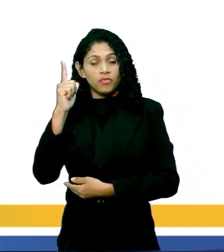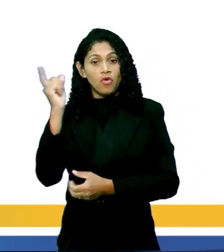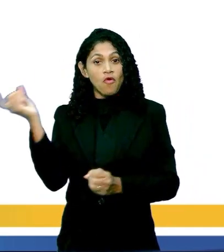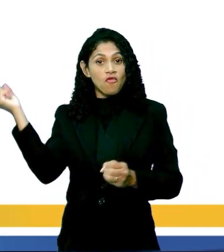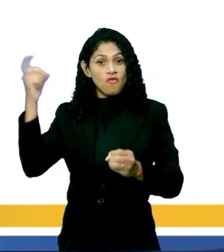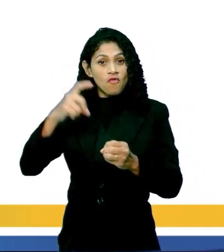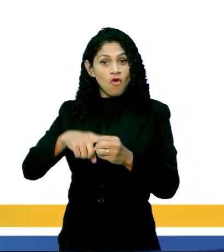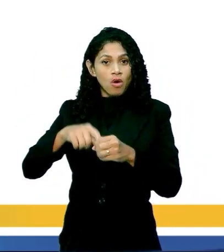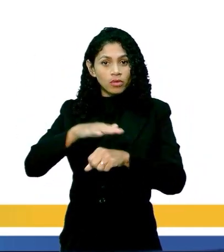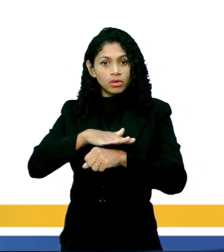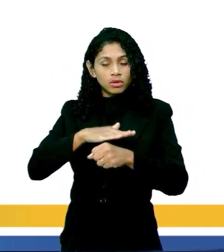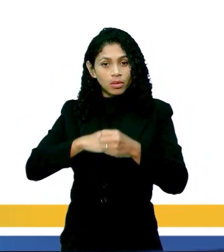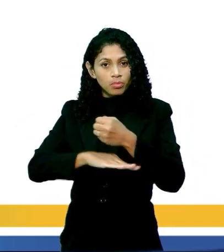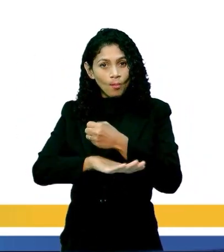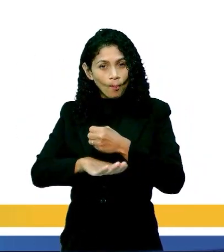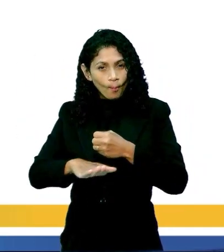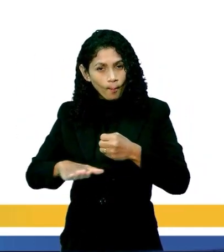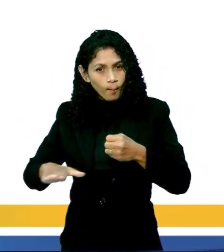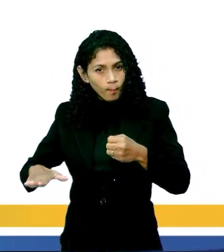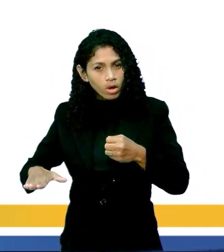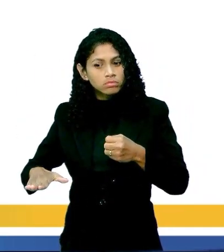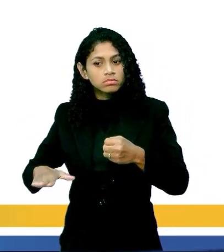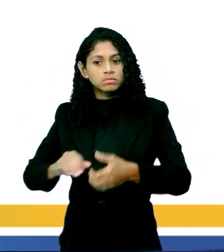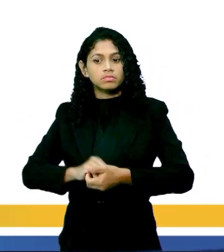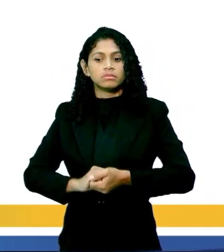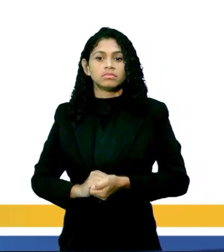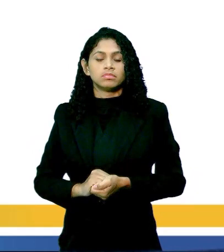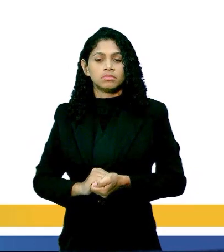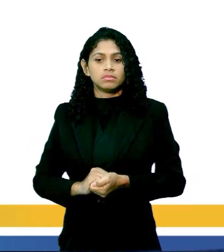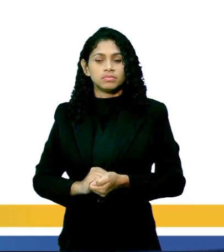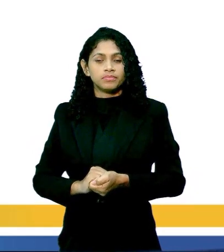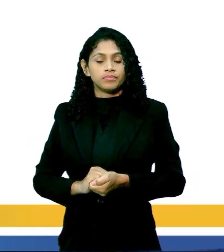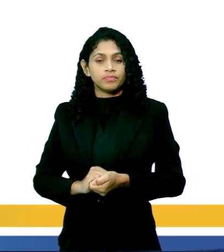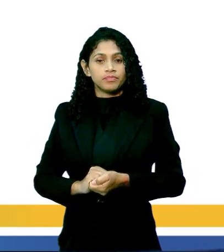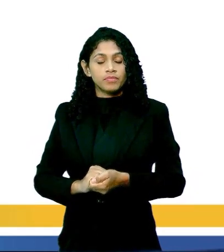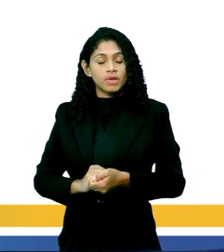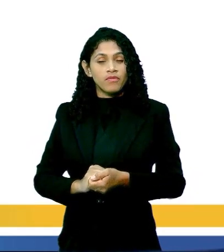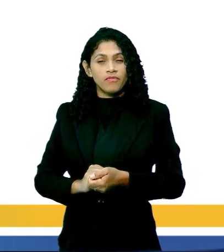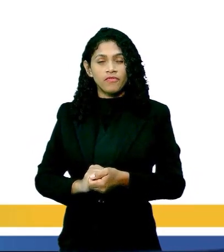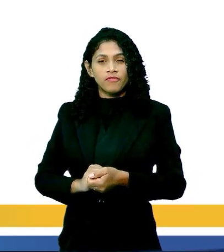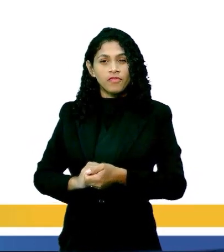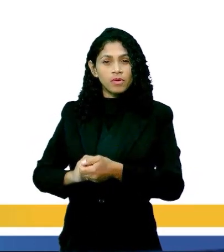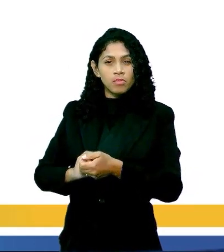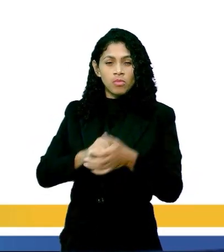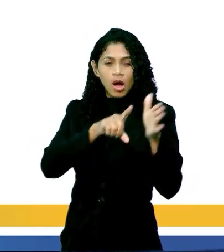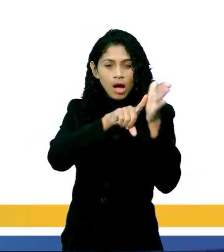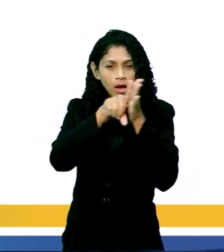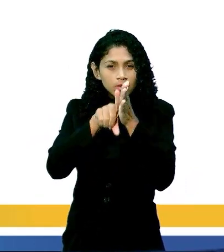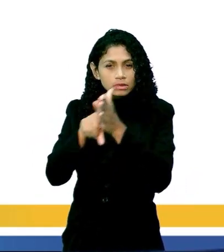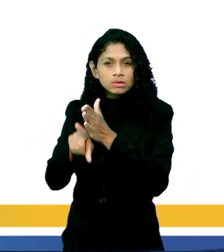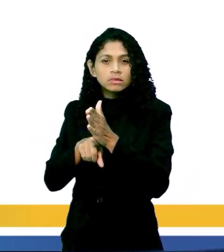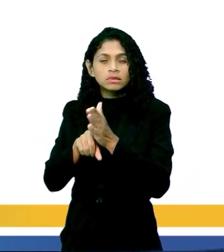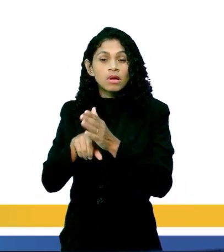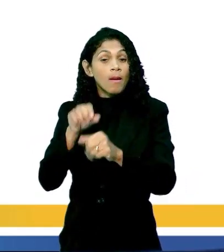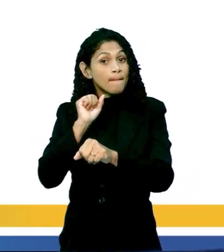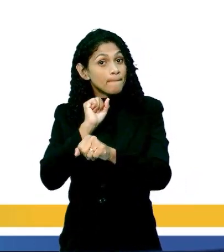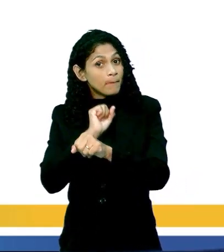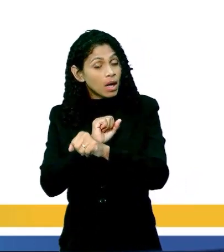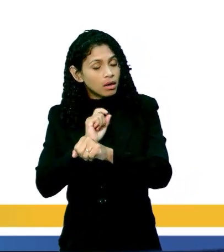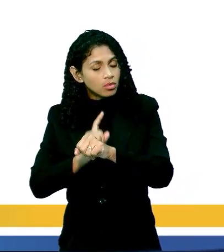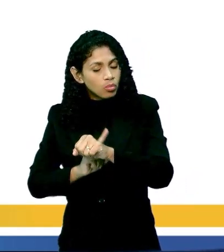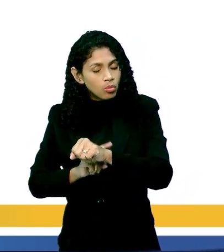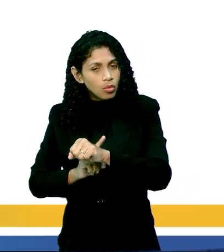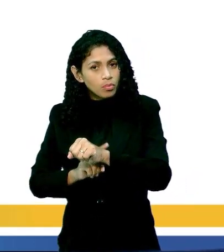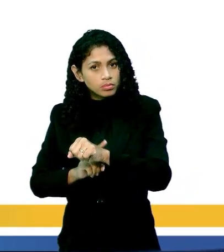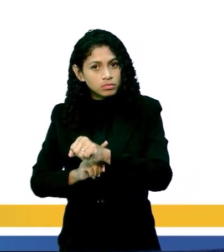ao solo. Aí vamos analisar as alternativas. Recomendo que vocês parem por um instante, tentem responder e em